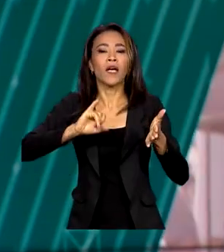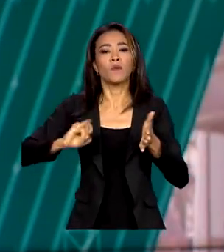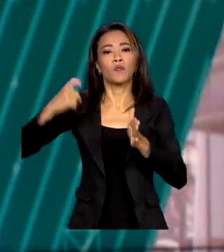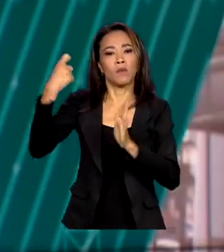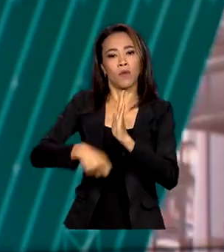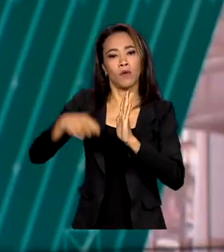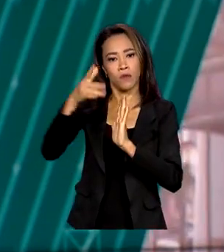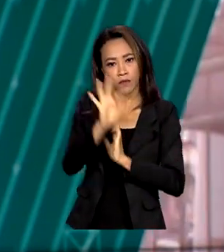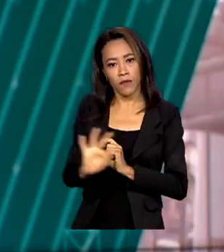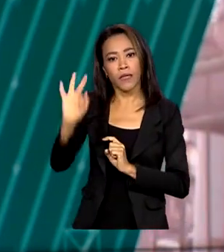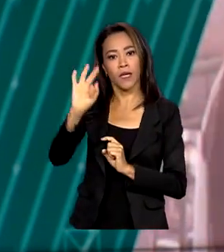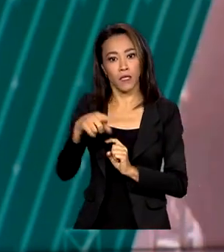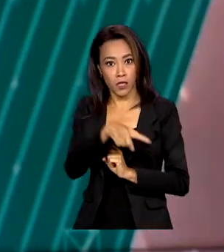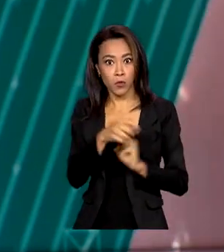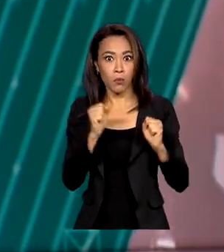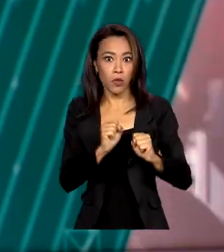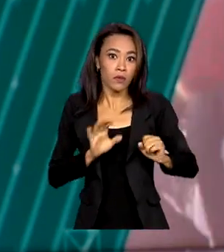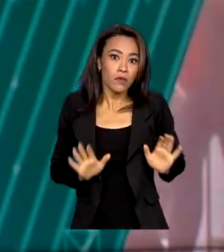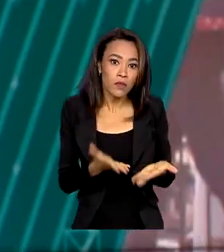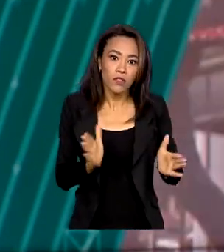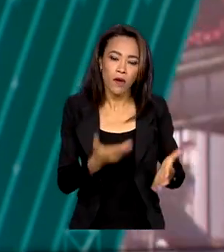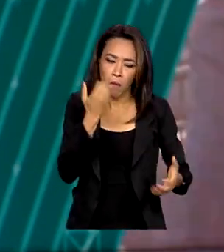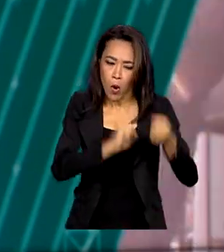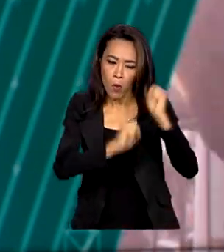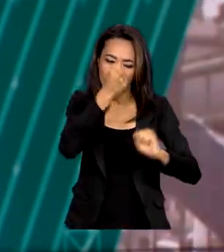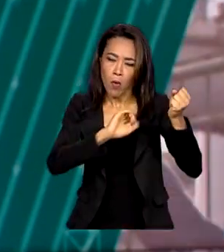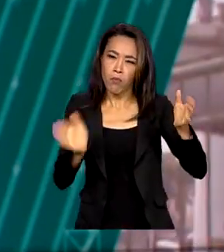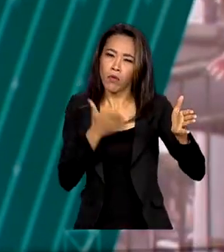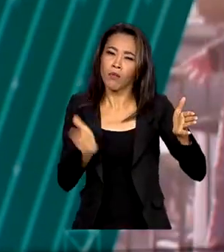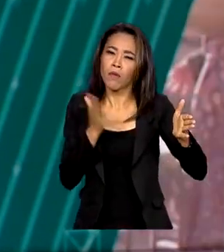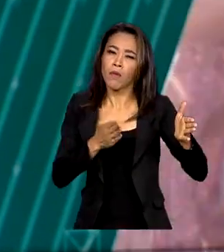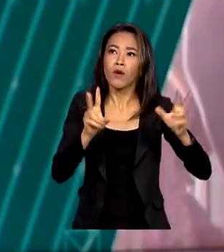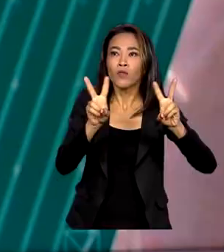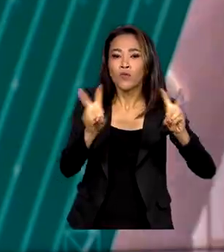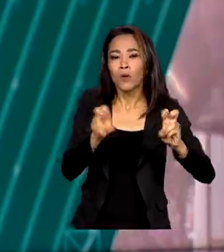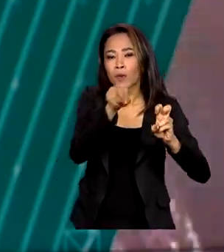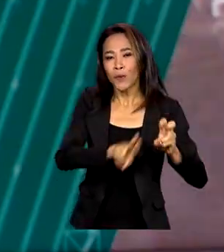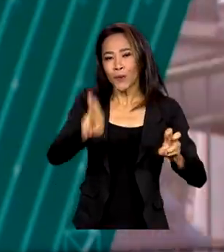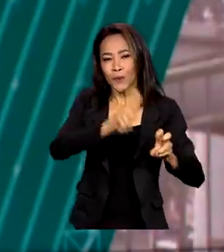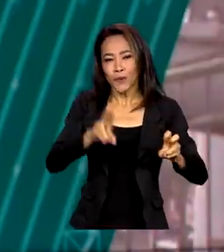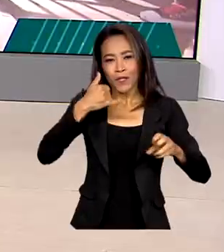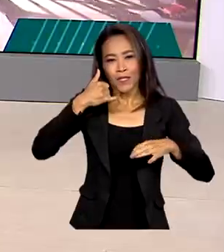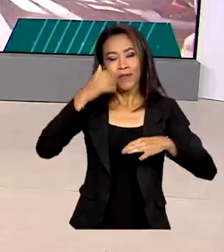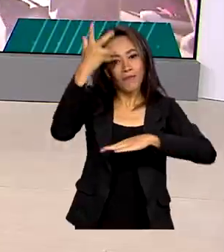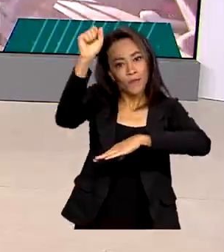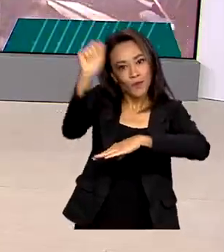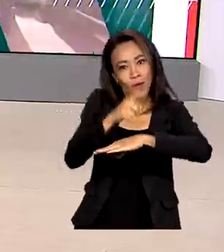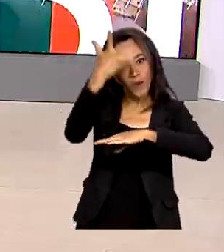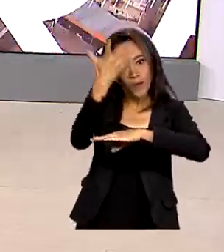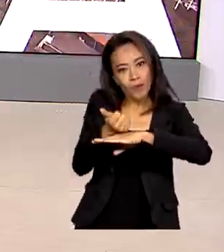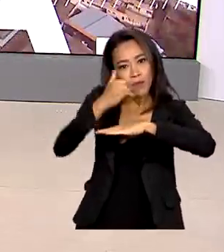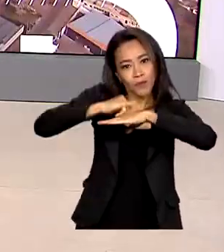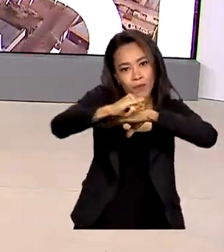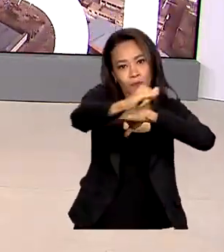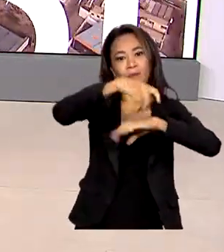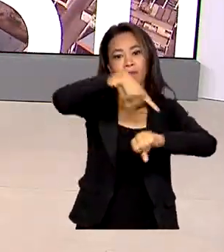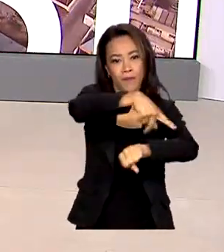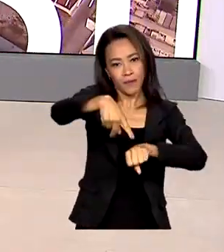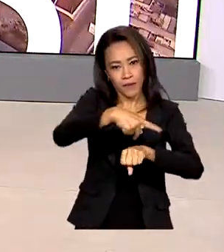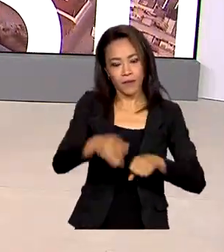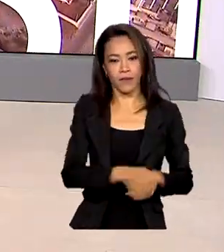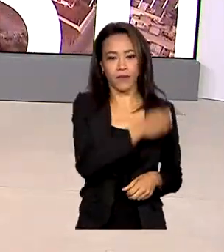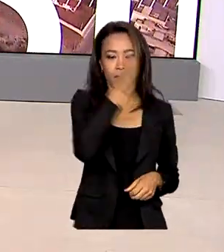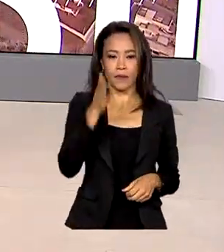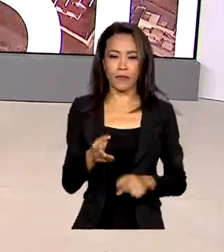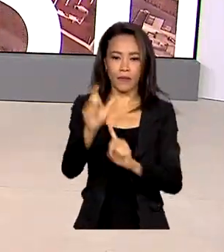impostos federais, o que pode incentivar a produção desse tipo de energia sustentável no país. Fevereiro registrou